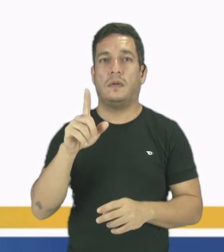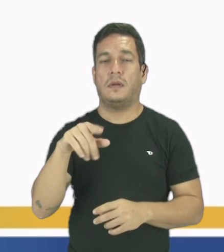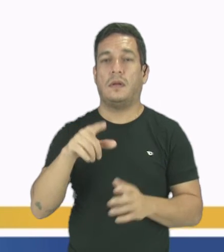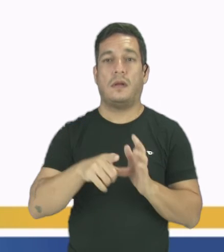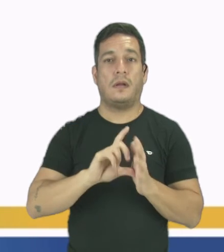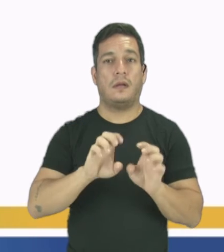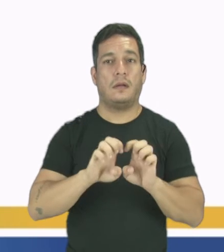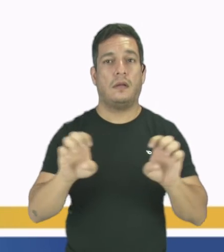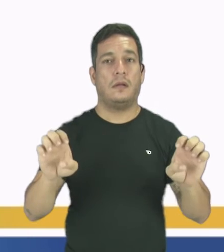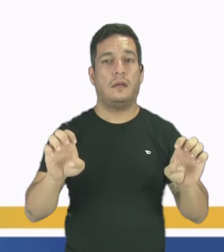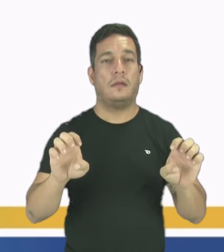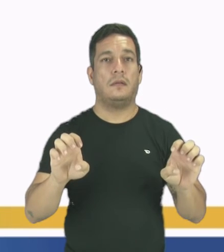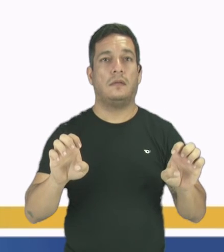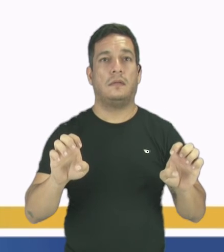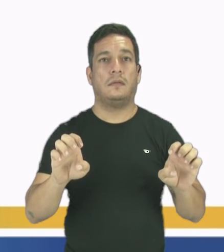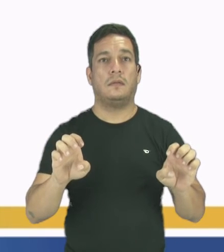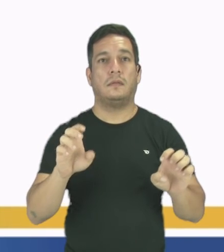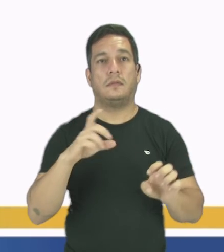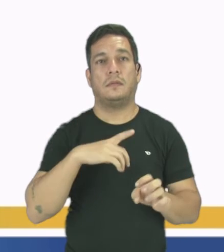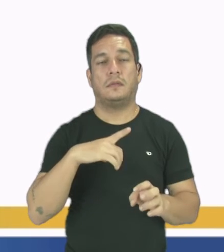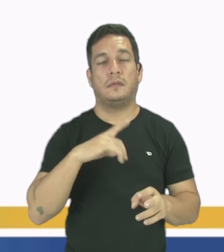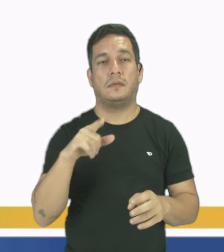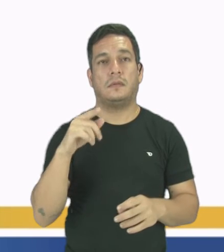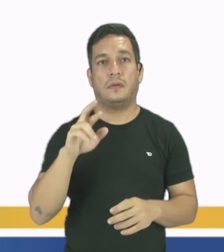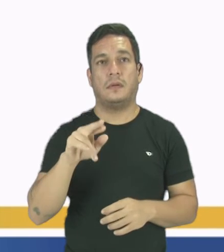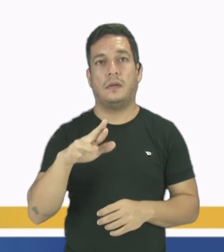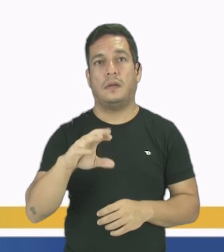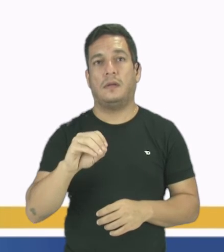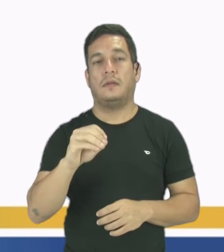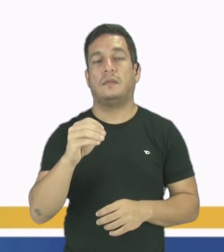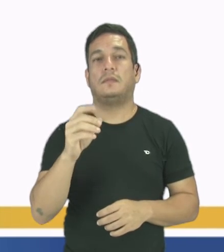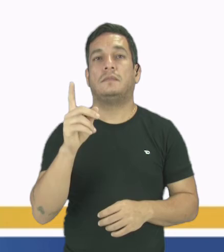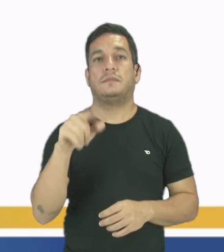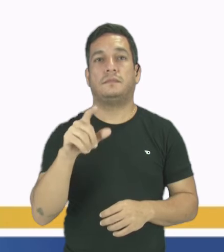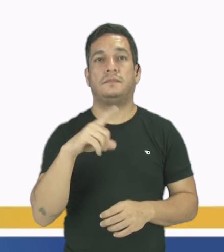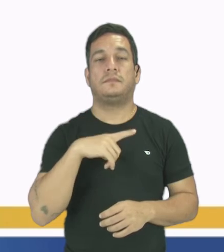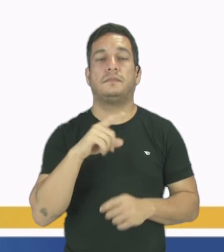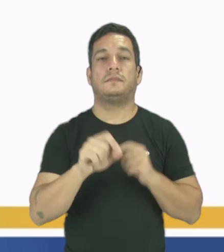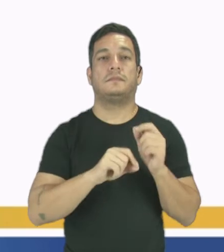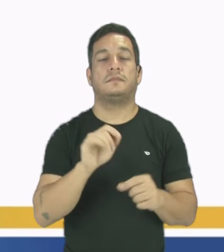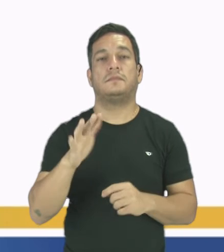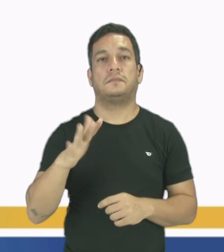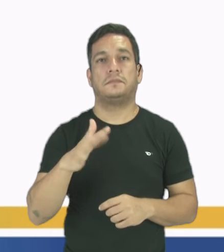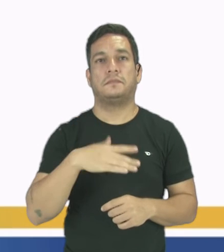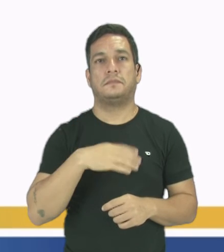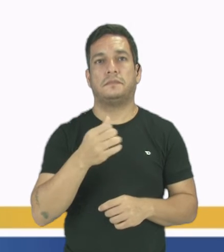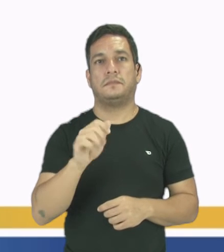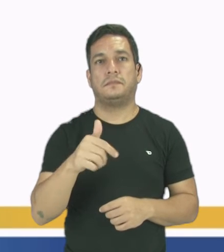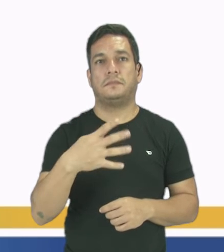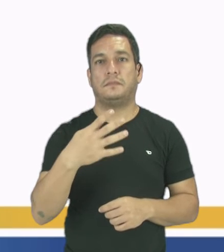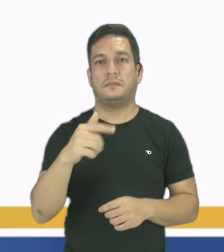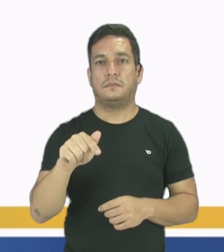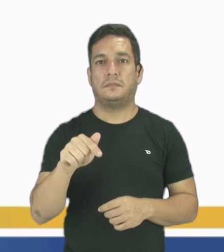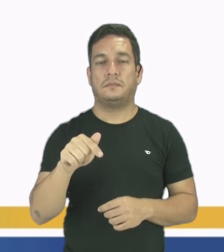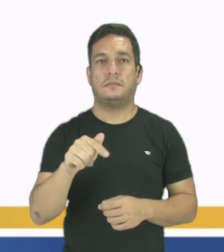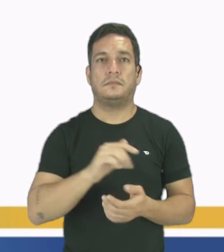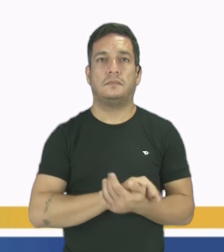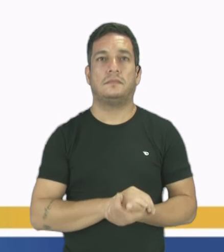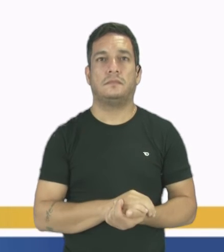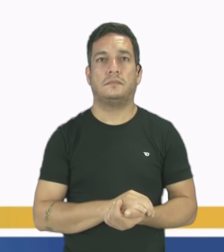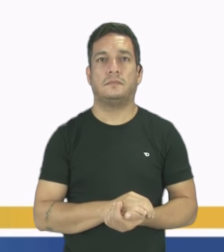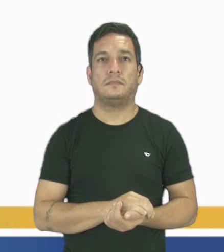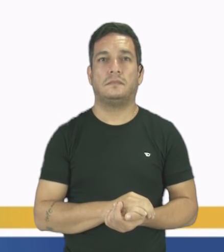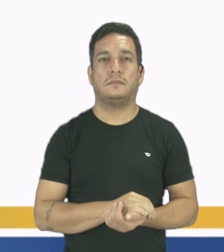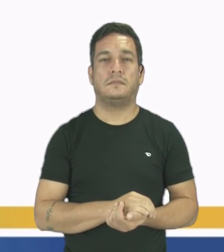equação anterior, né? Então é a soma dos raios aí. Então nós temos aproximadamente 6,47.